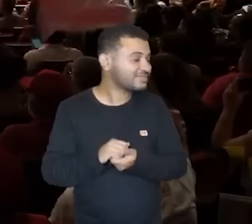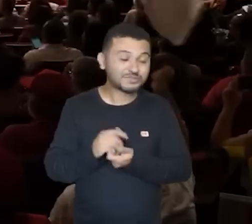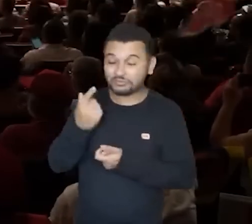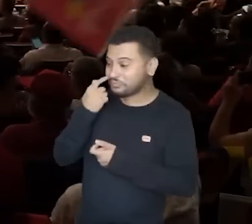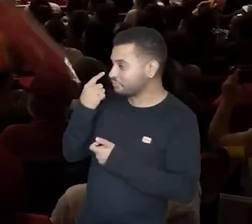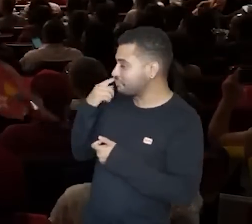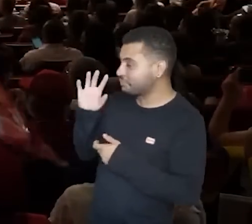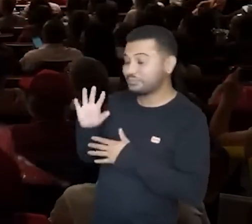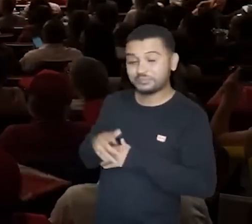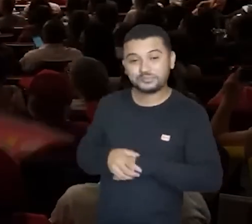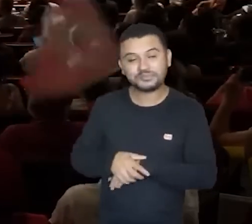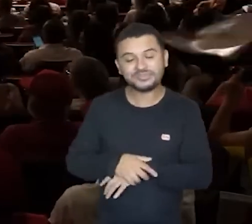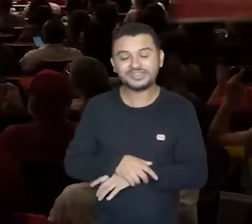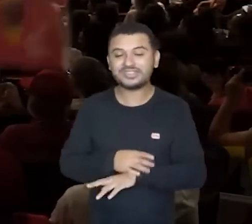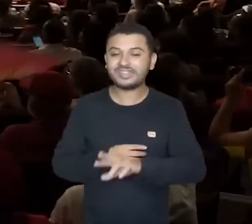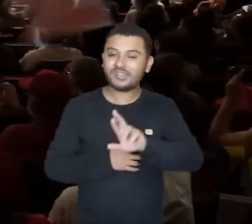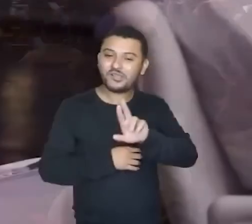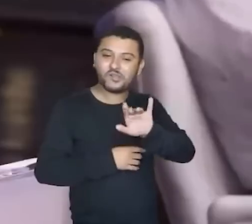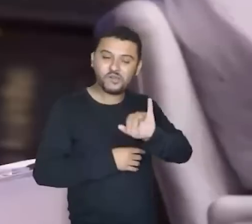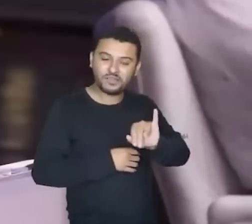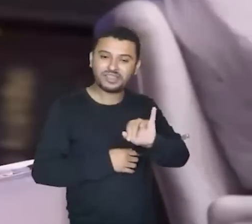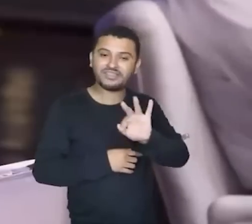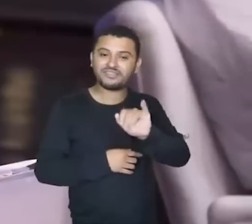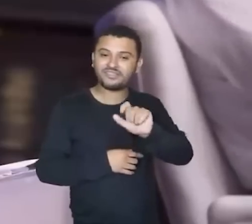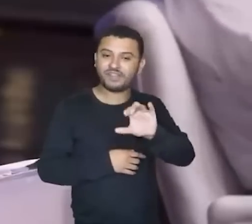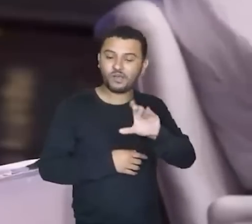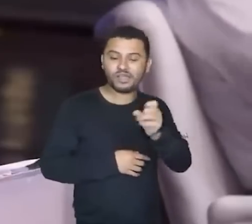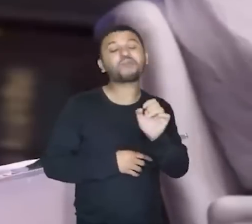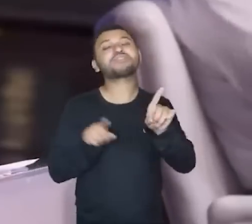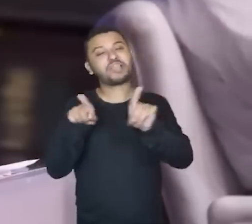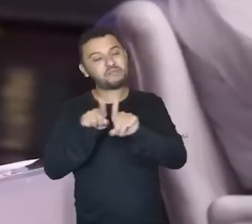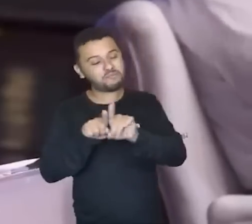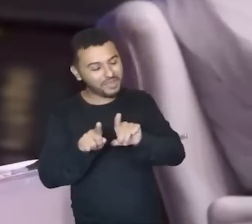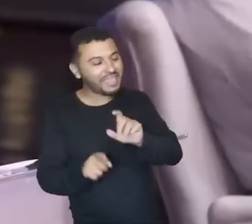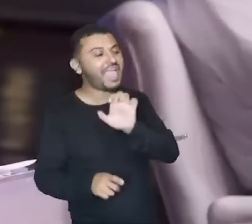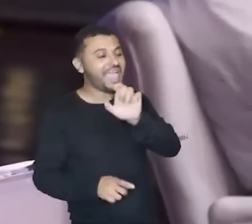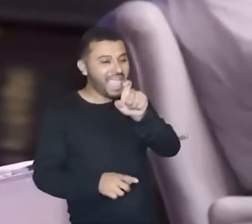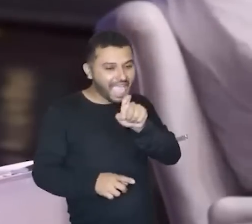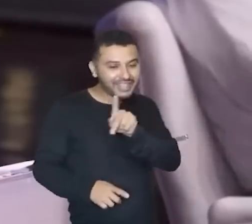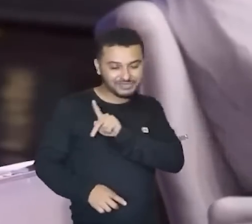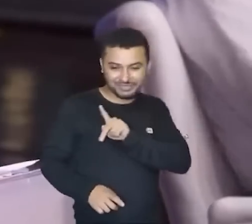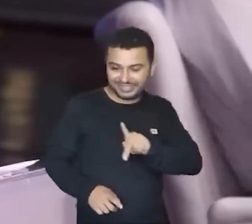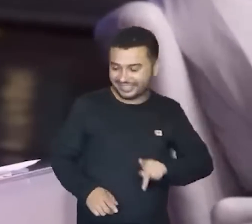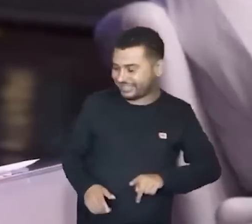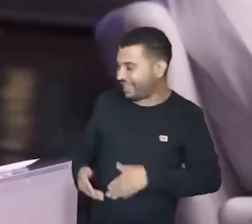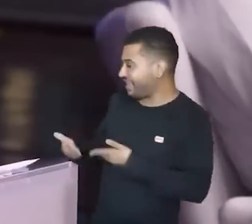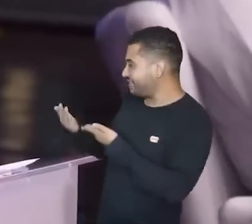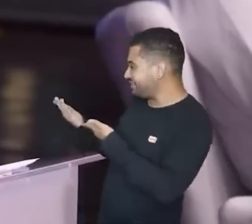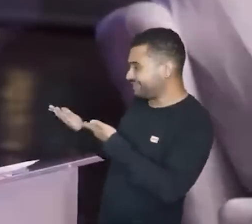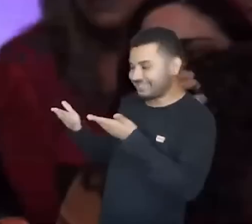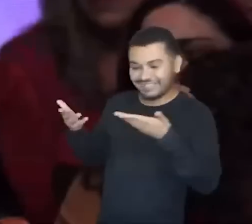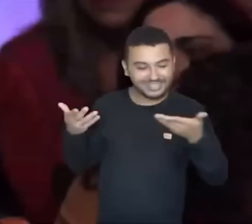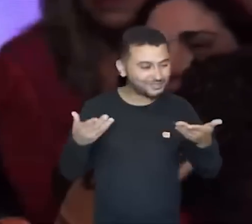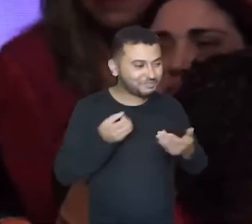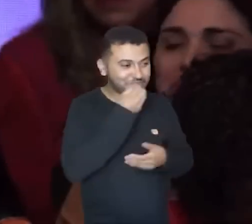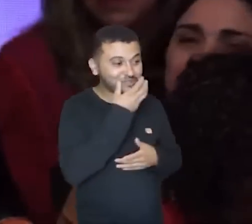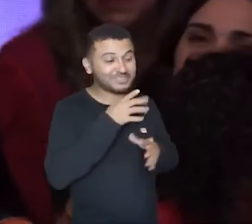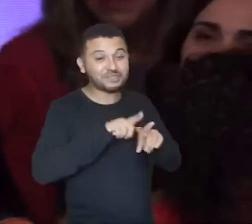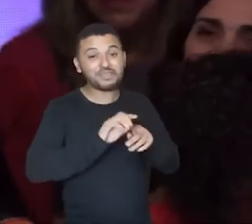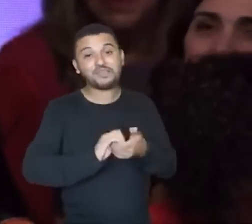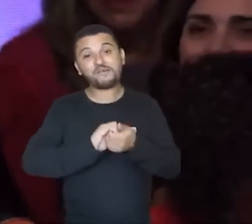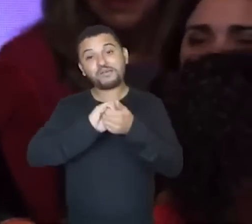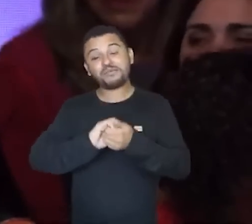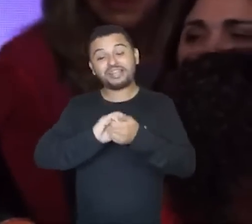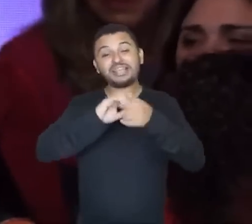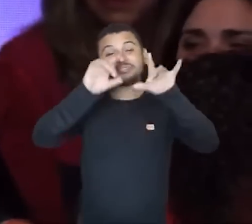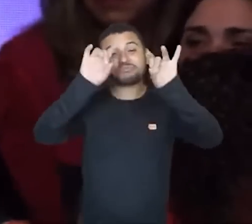Quem? Rui Falcão, nosso ex-presidente também. Prazer muito grande. E saudar muito especialmente